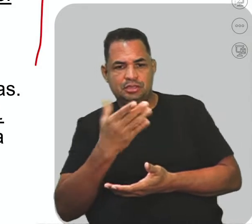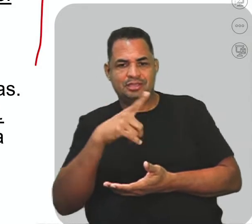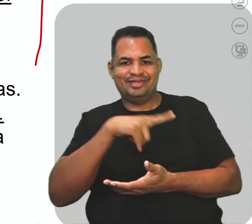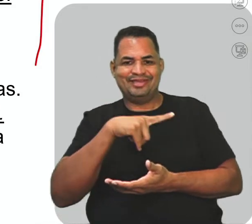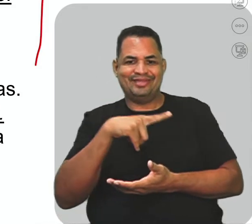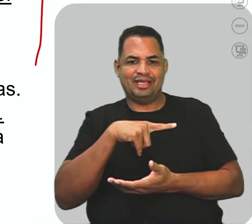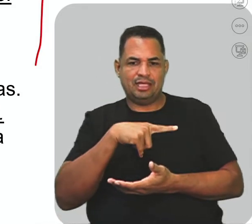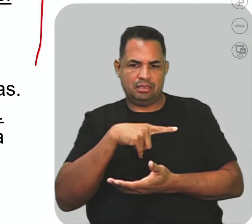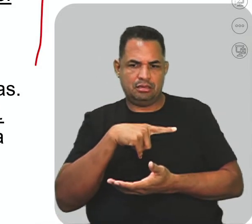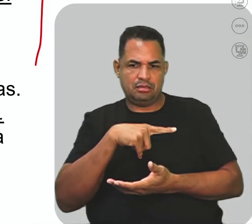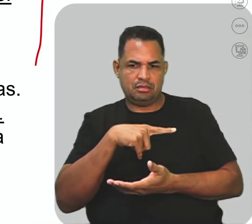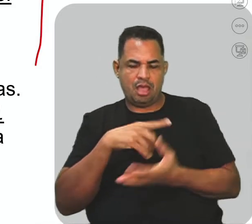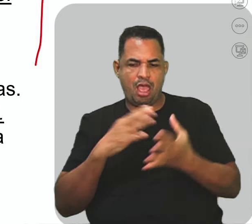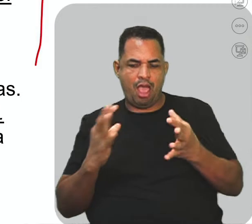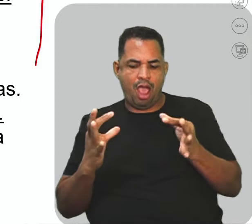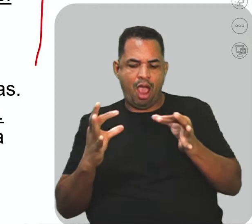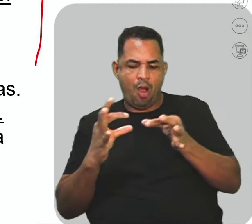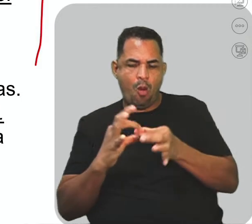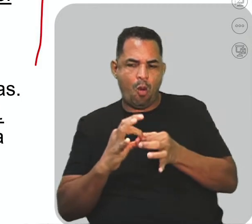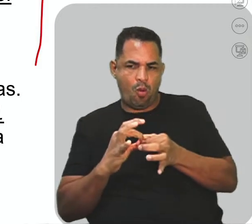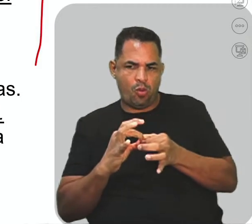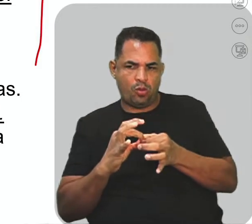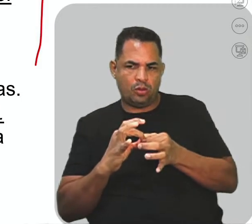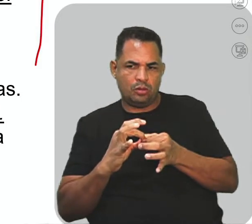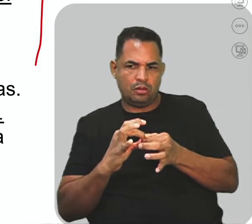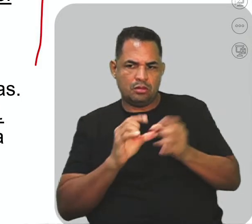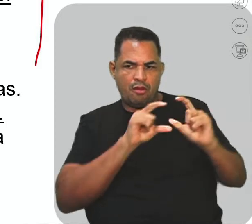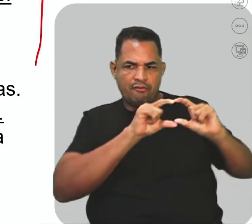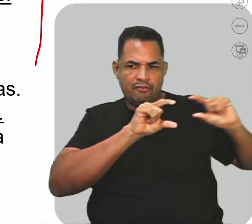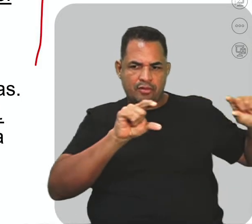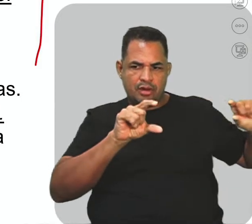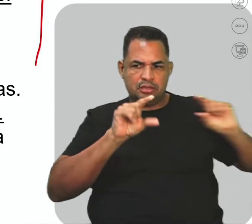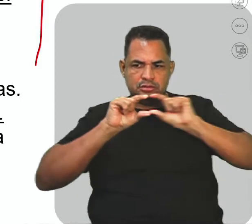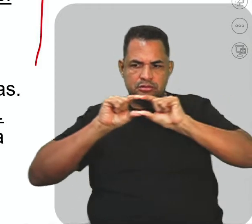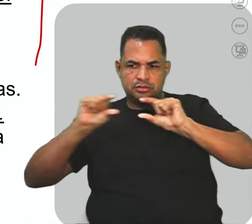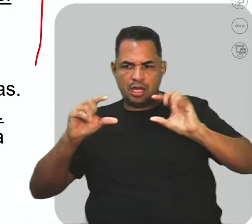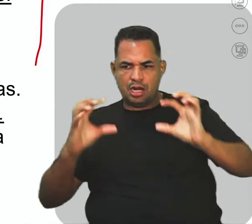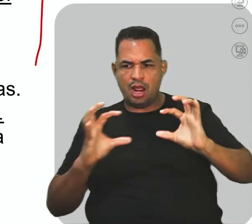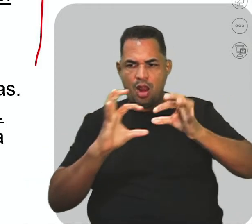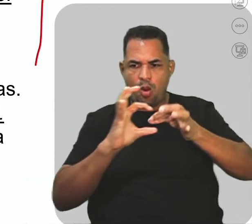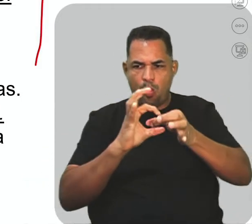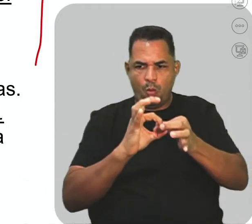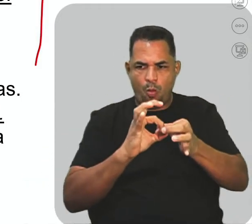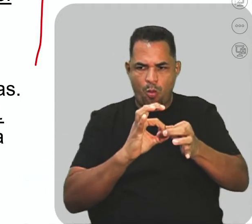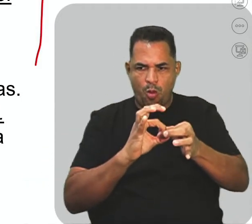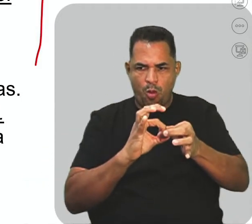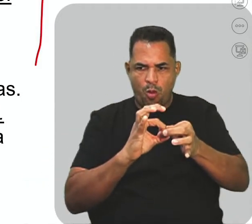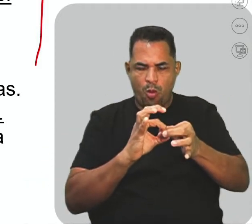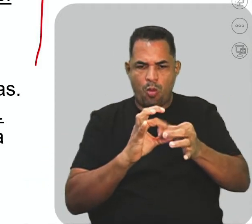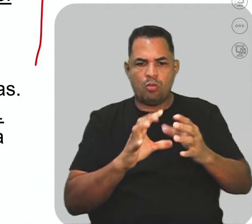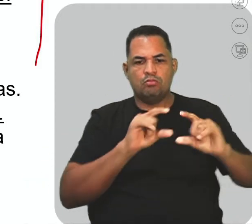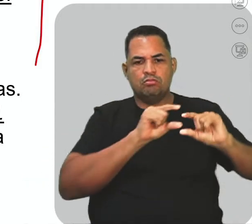ela vem ligada por conjunção coordenada, né? Ou seja, sim, ela